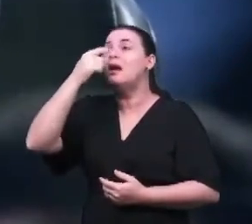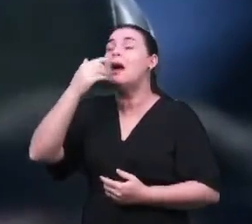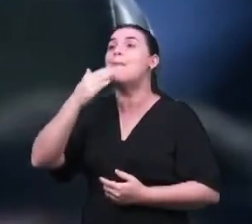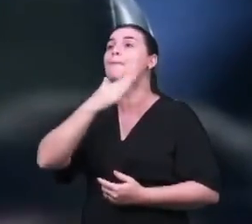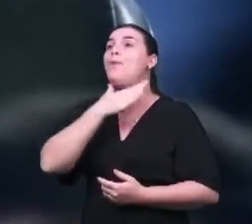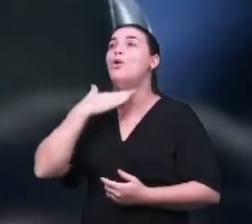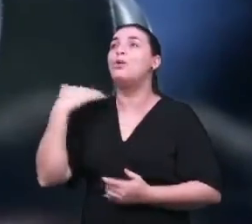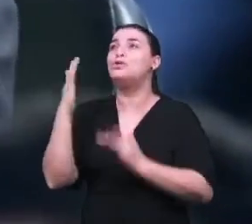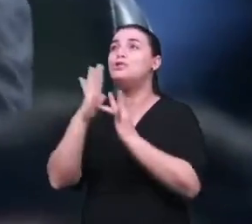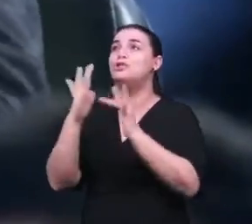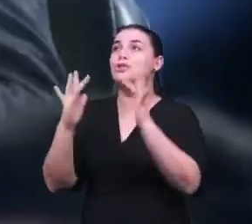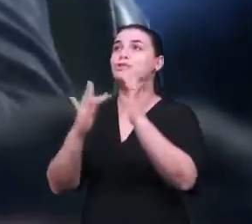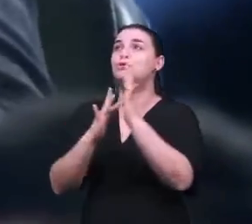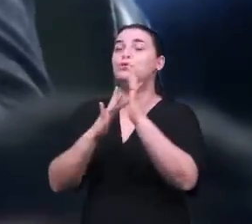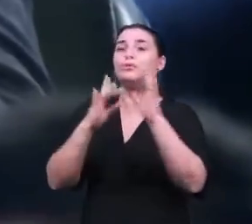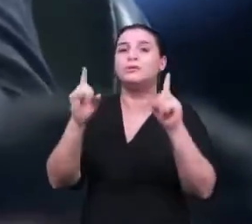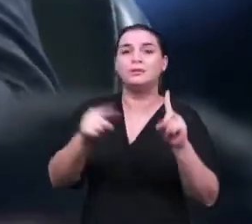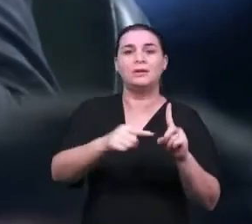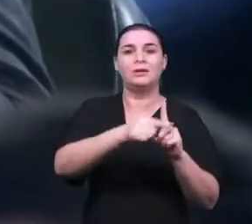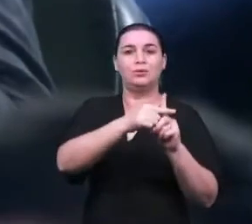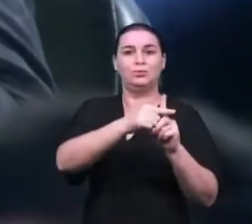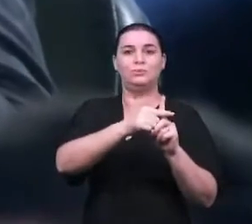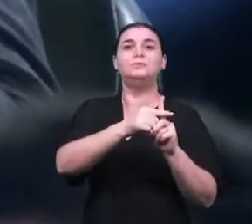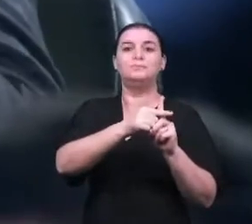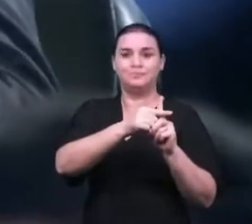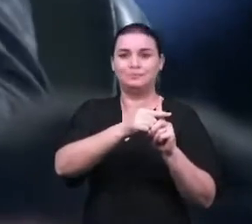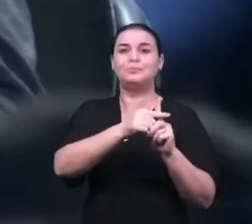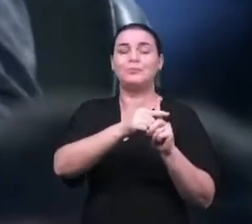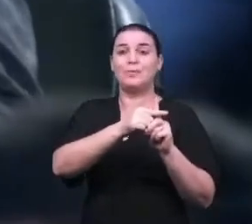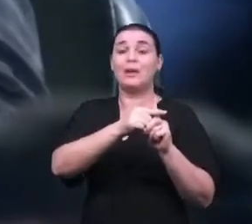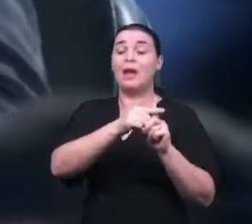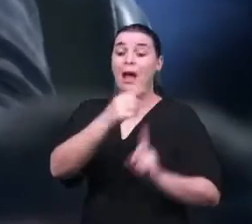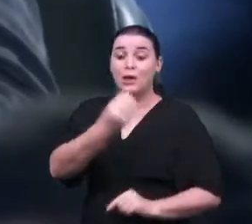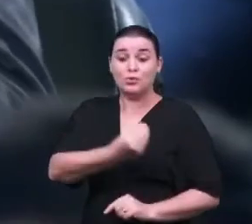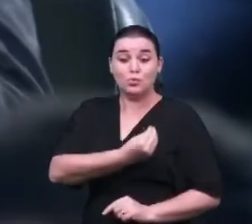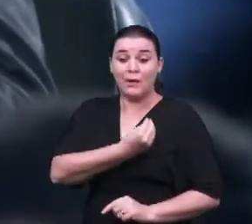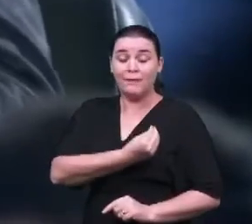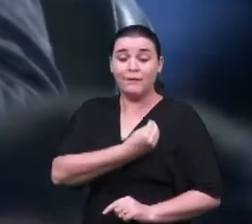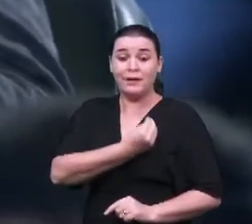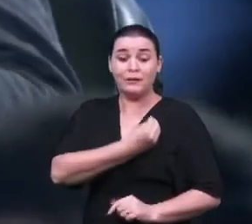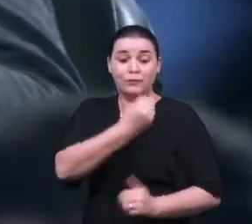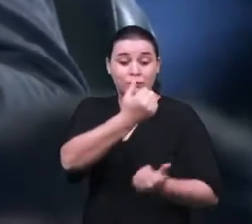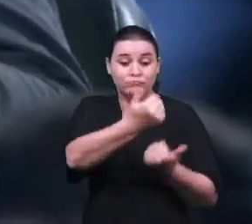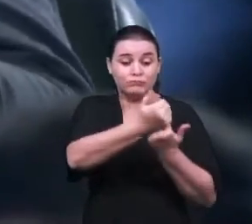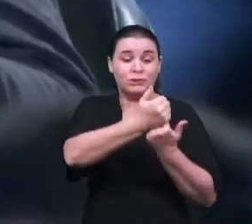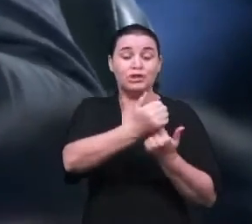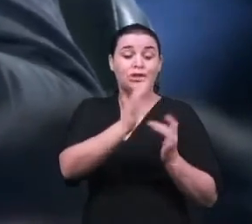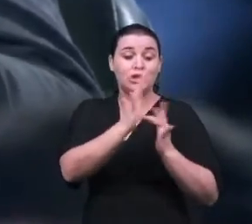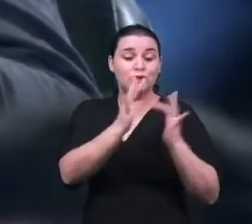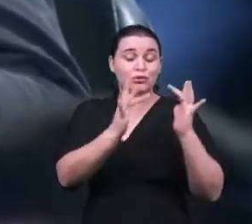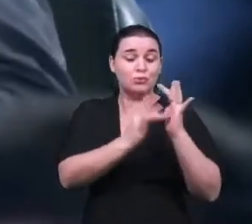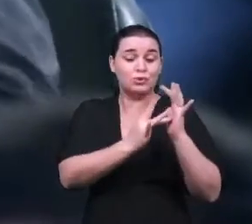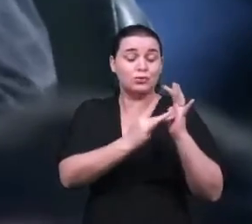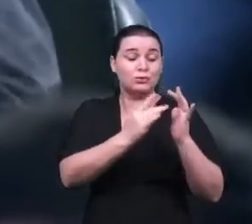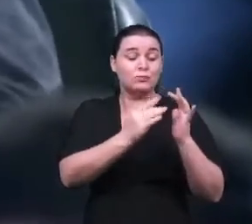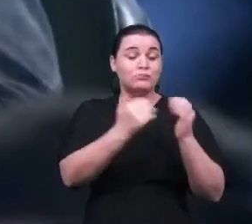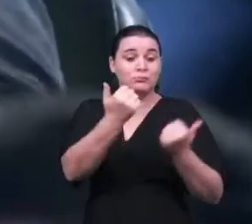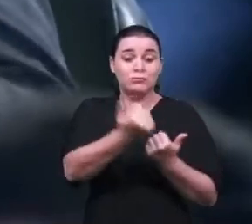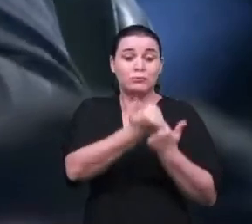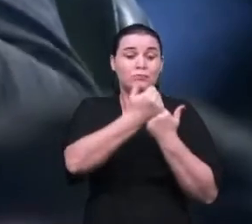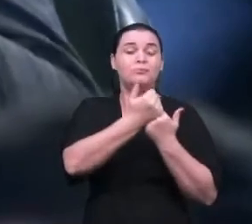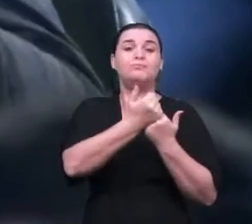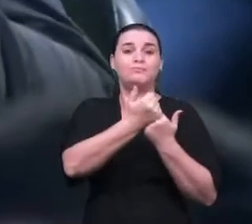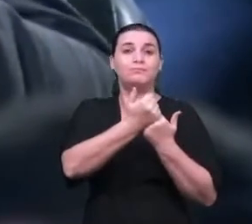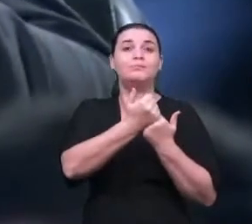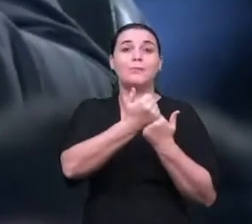que Jesus fez na cruz do Calvário. Ou seja, a sua vida foi dada, e a palavra diz que Deus amou o mundo de tal maneira que